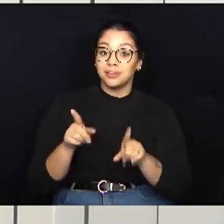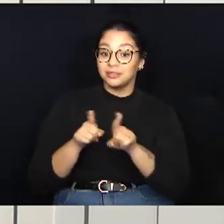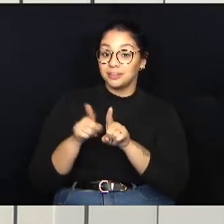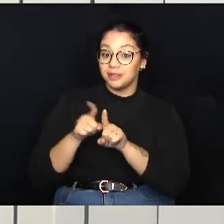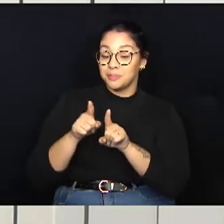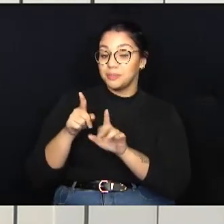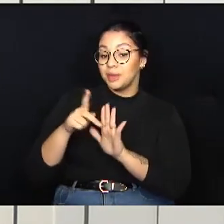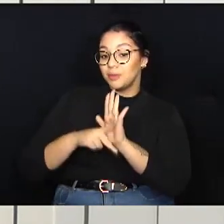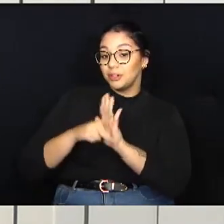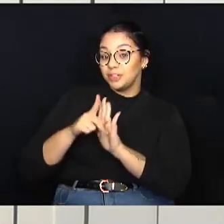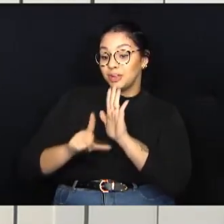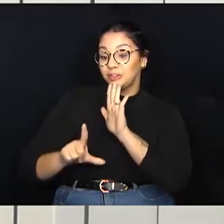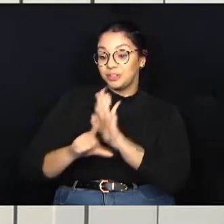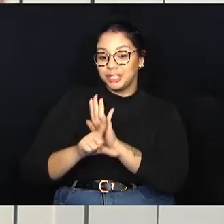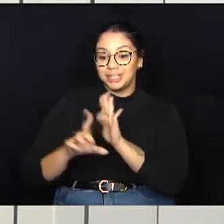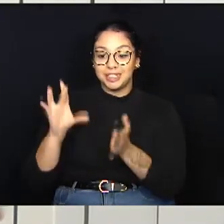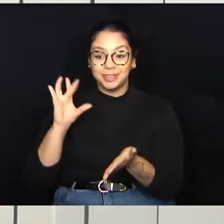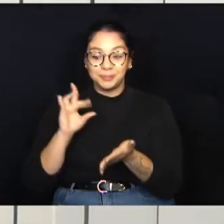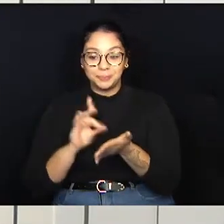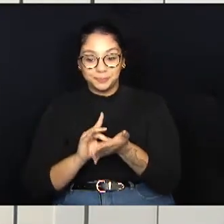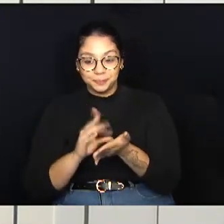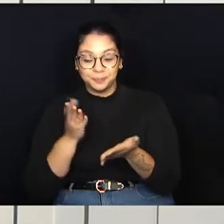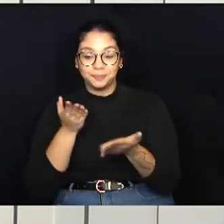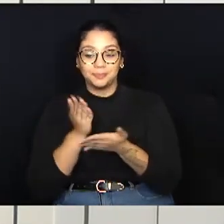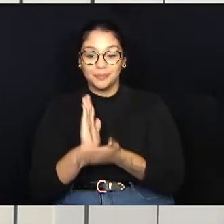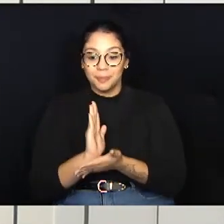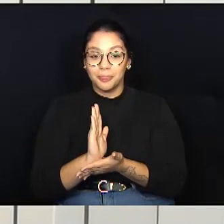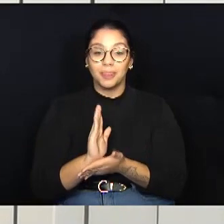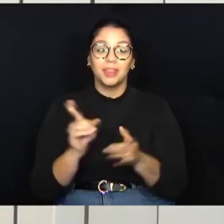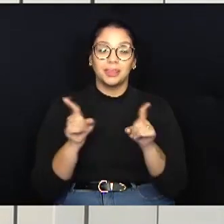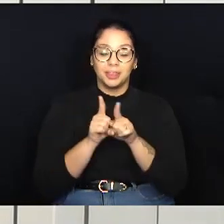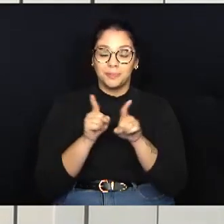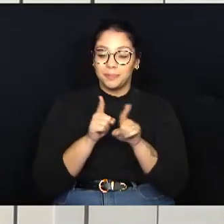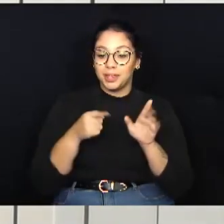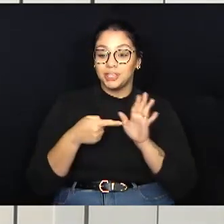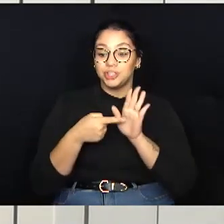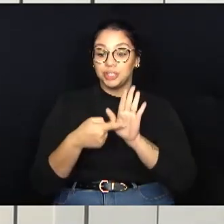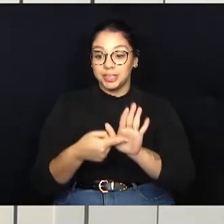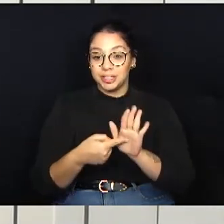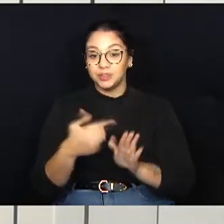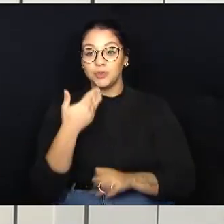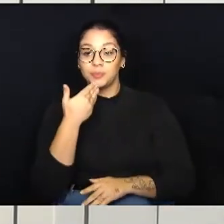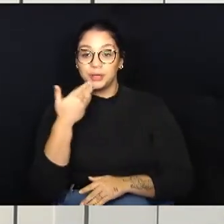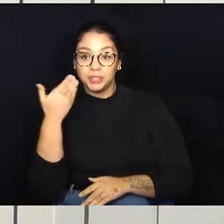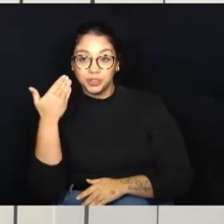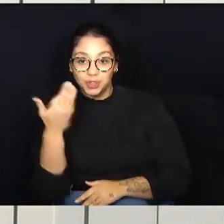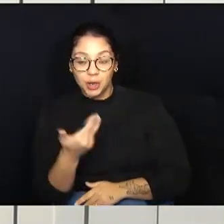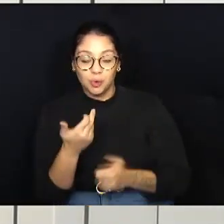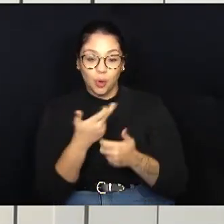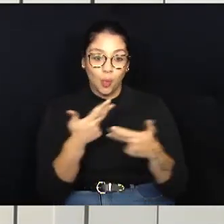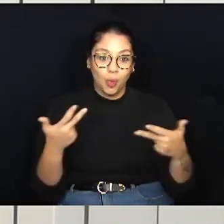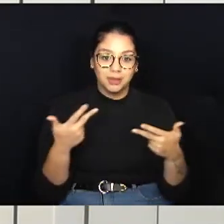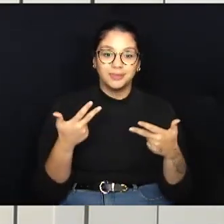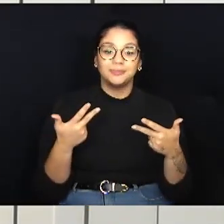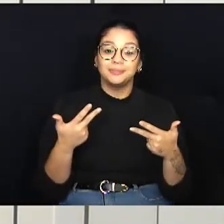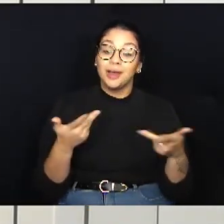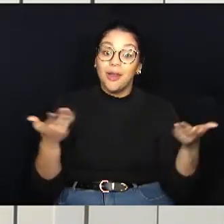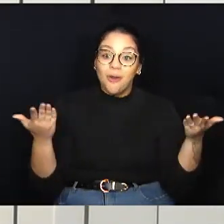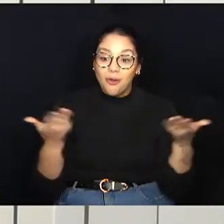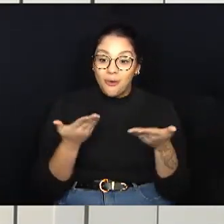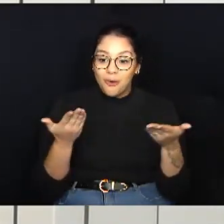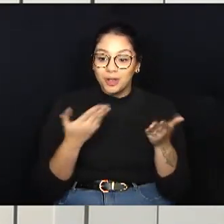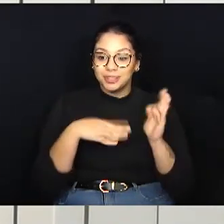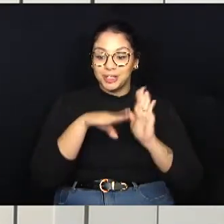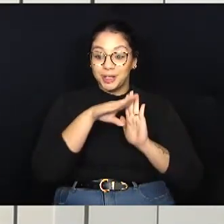de lei que são protocolados, sancionados, as indicações, requerimentos, moções. Hoje o Em